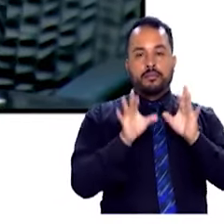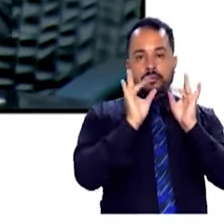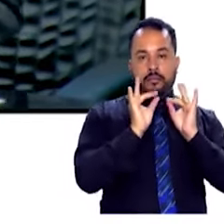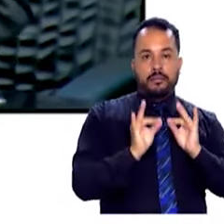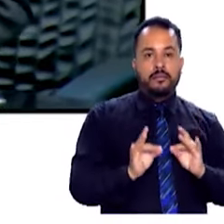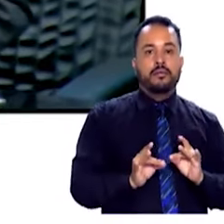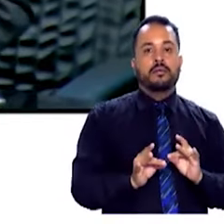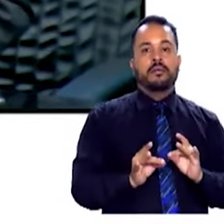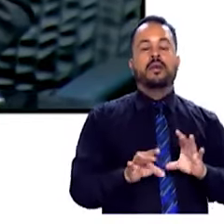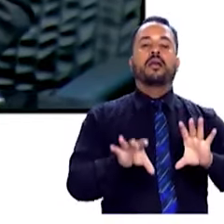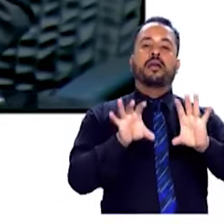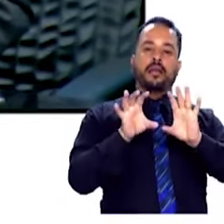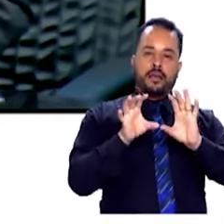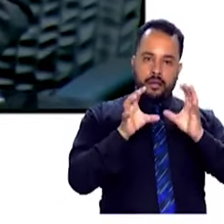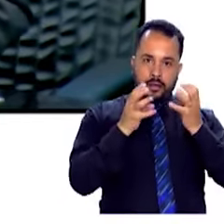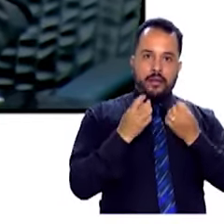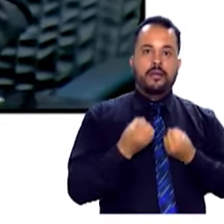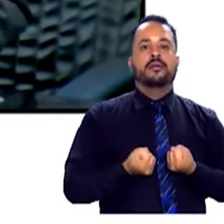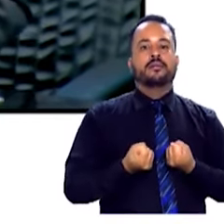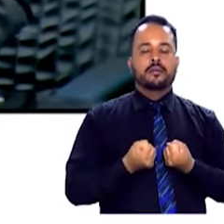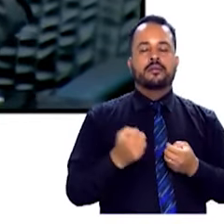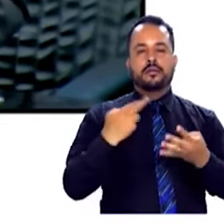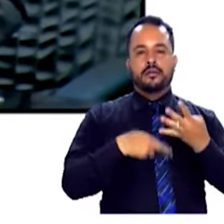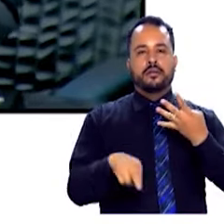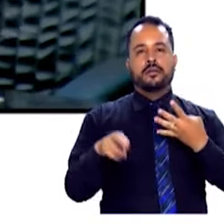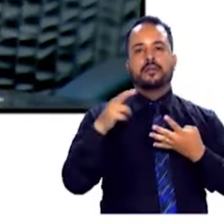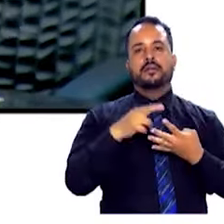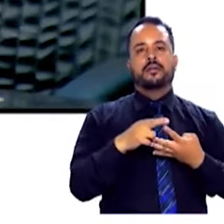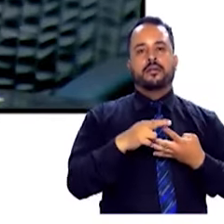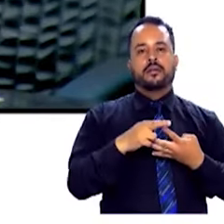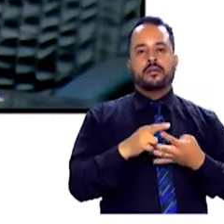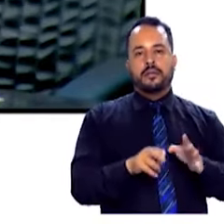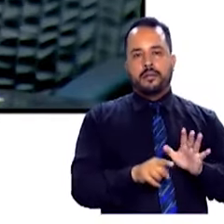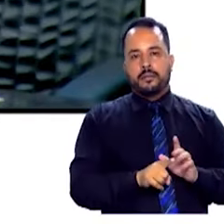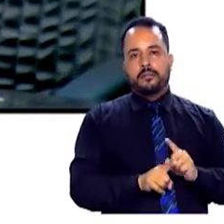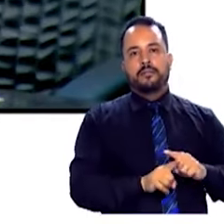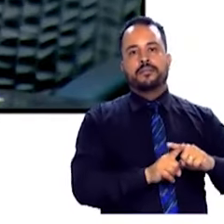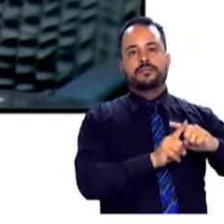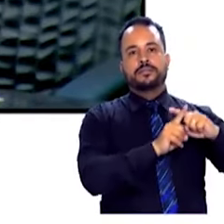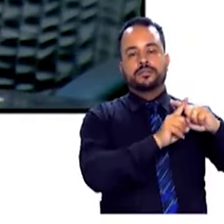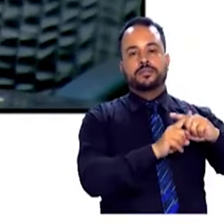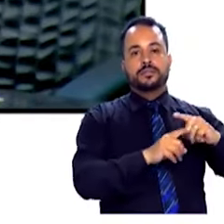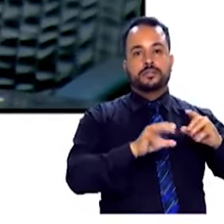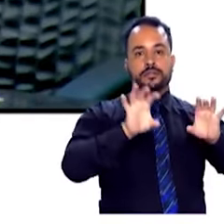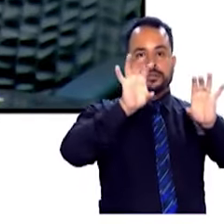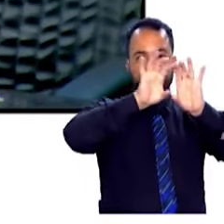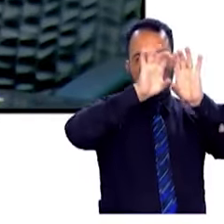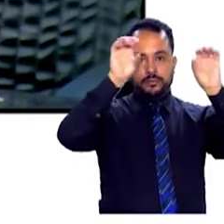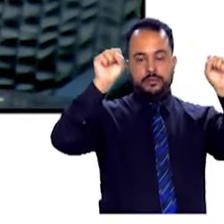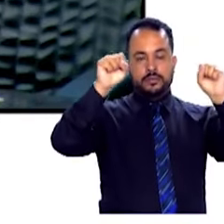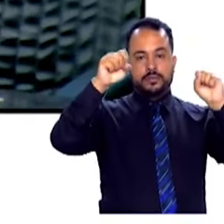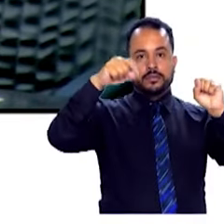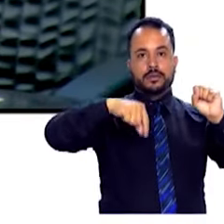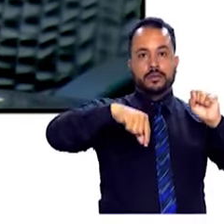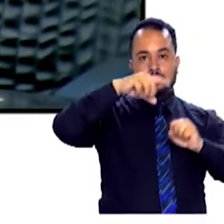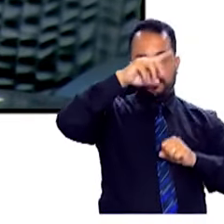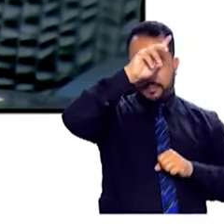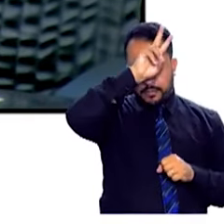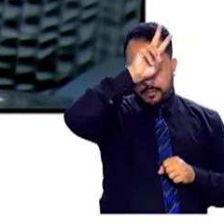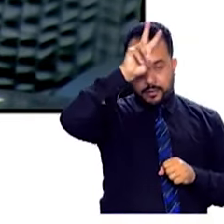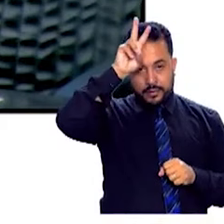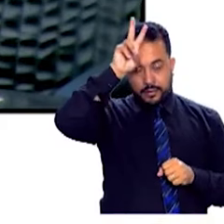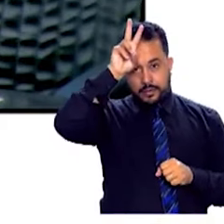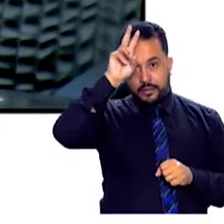recurso então é um filtro de relevância positivo eh e o tribunal constitucional do Peru é só importante ressaltar que a